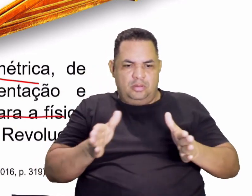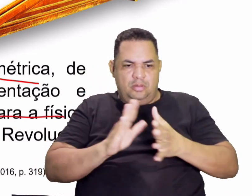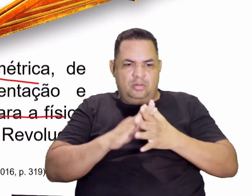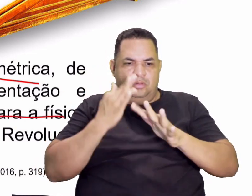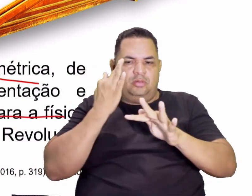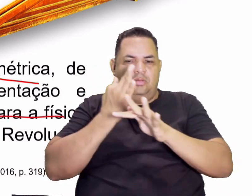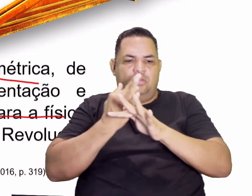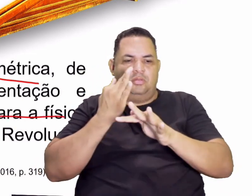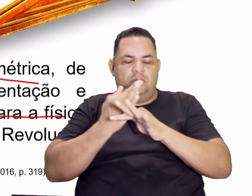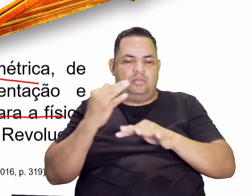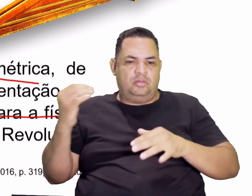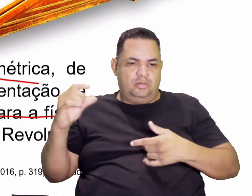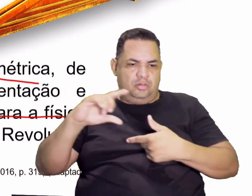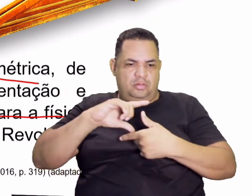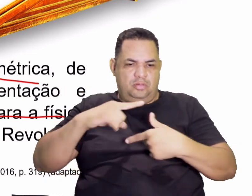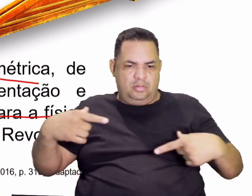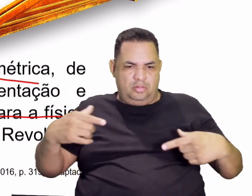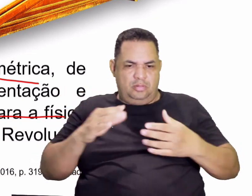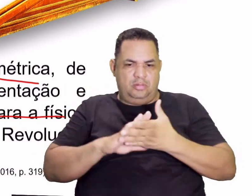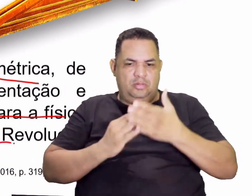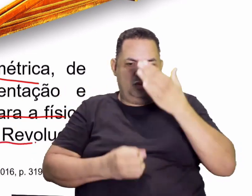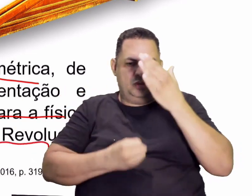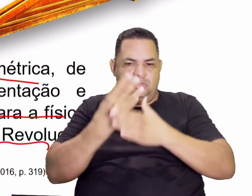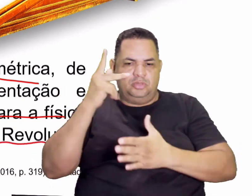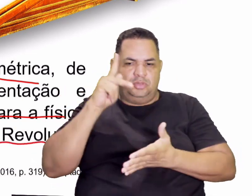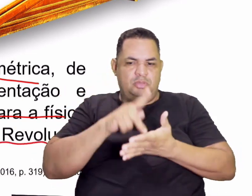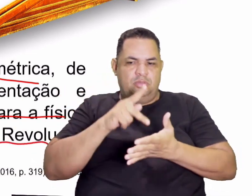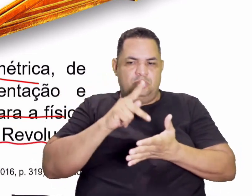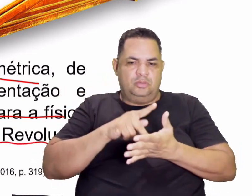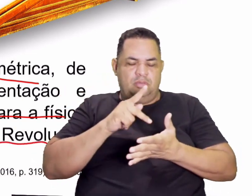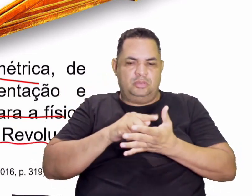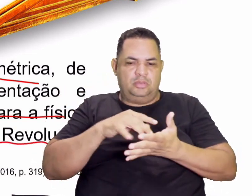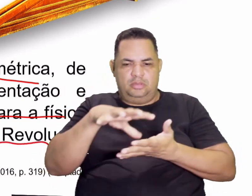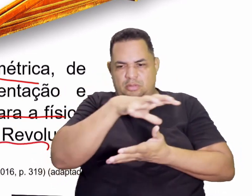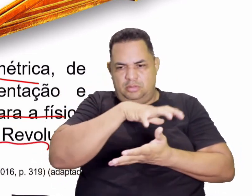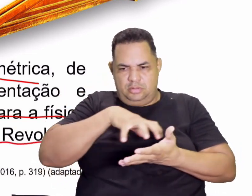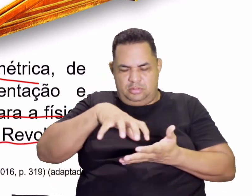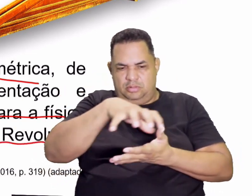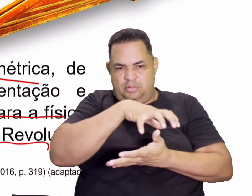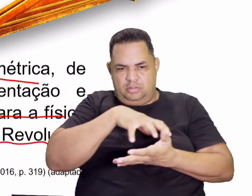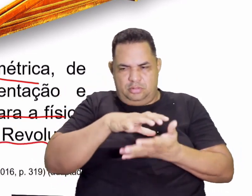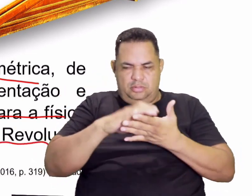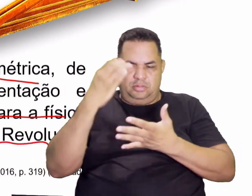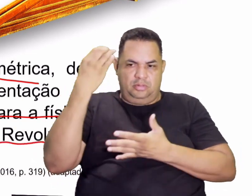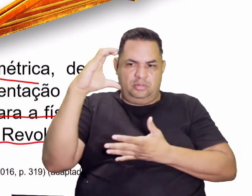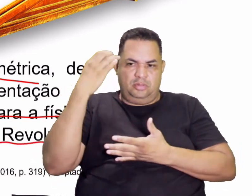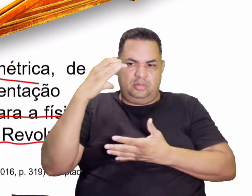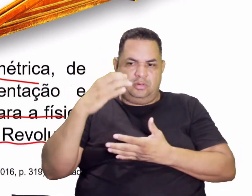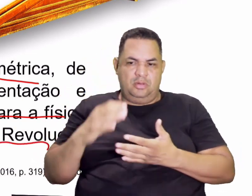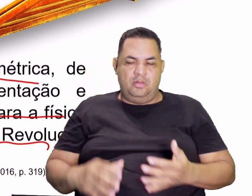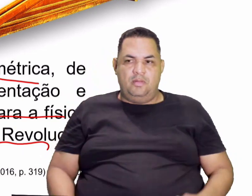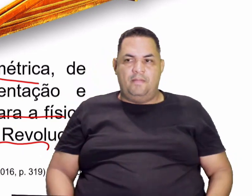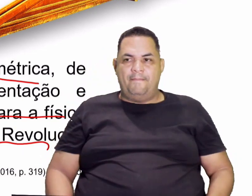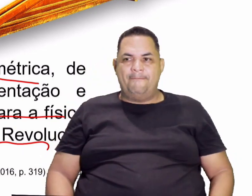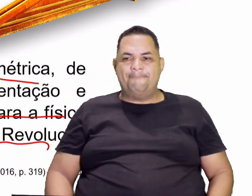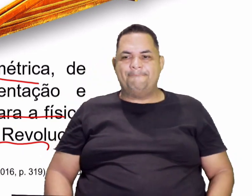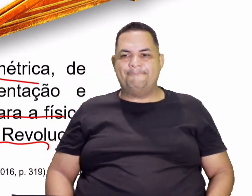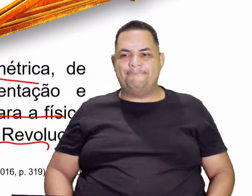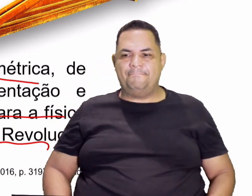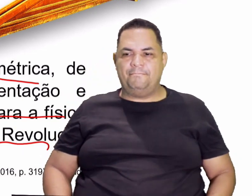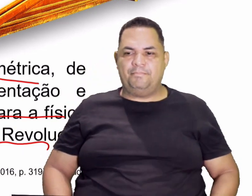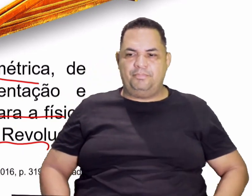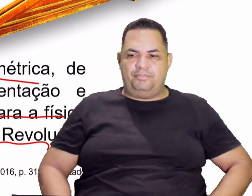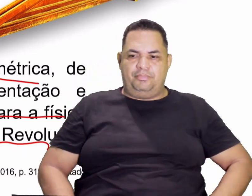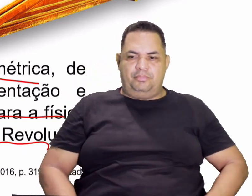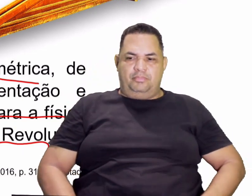caminho para a física moderna, fruto de uma verdadeira revolução científica. Então é nessa perspectiva